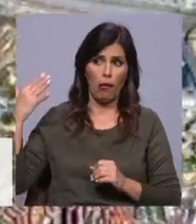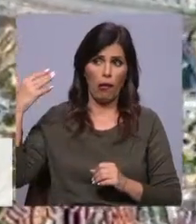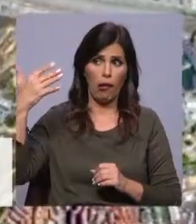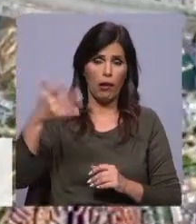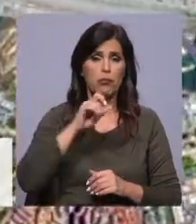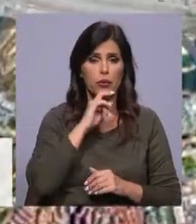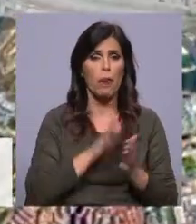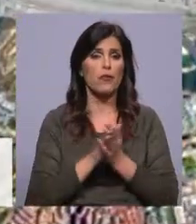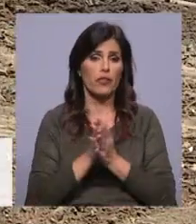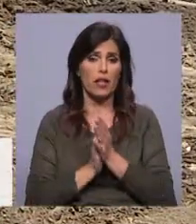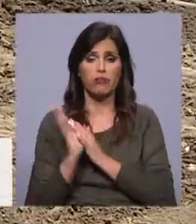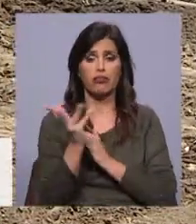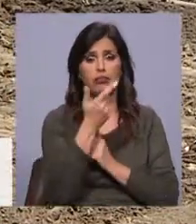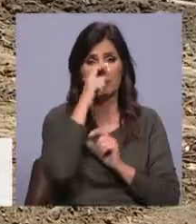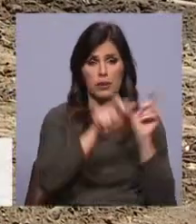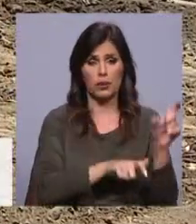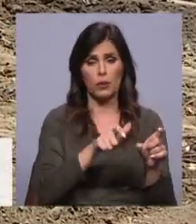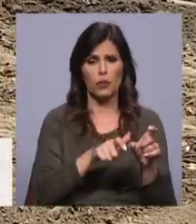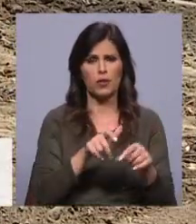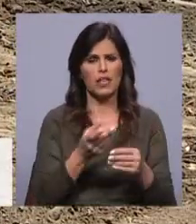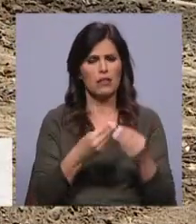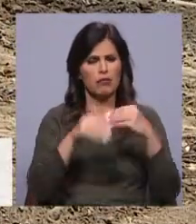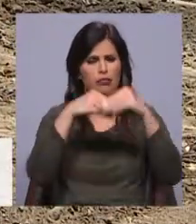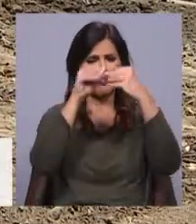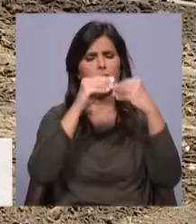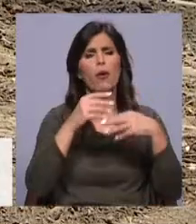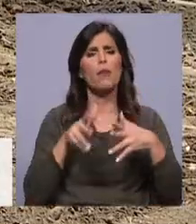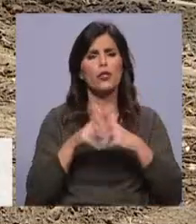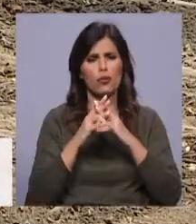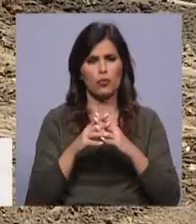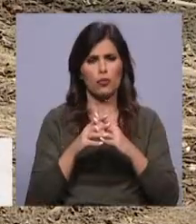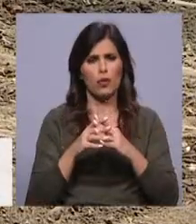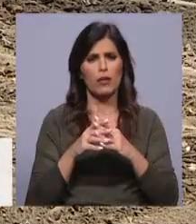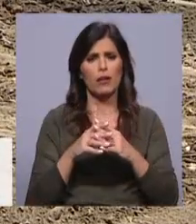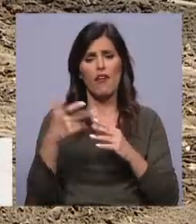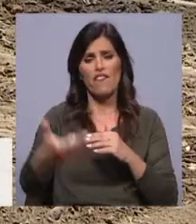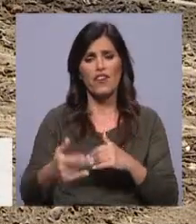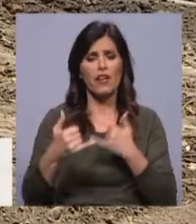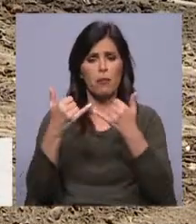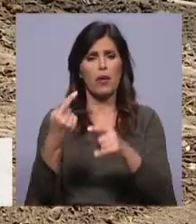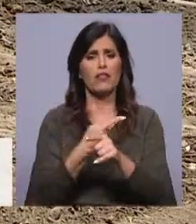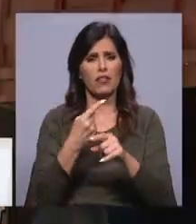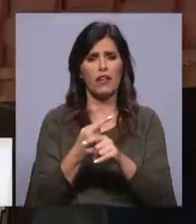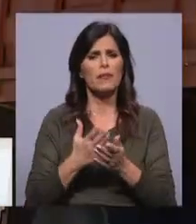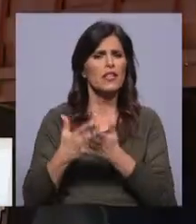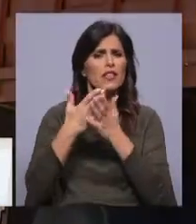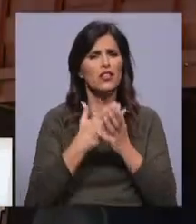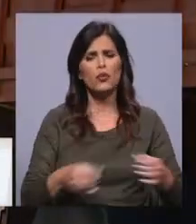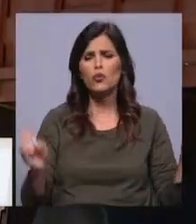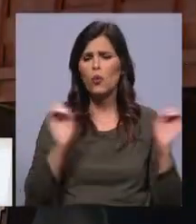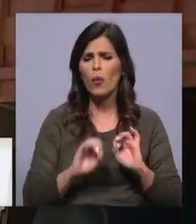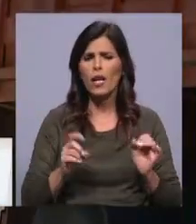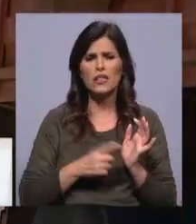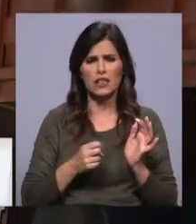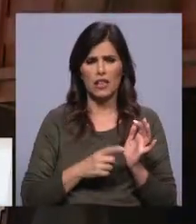tempo poderiam ser usadas por muito mais gente fazer uma infraestrutura que nos sobra de um evento eh sem nenhum estudo há cerca da sua necessidade e